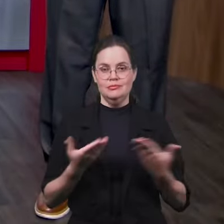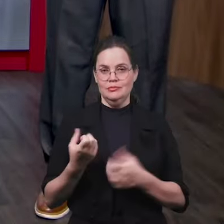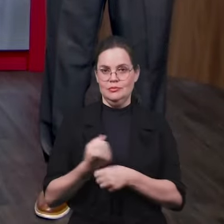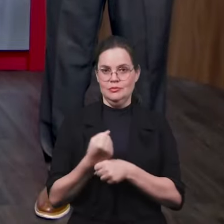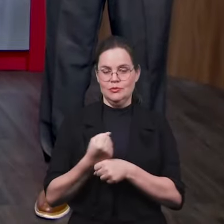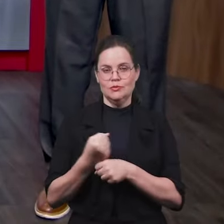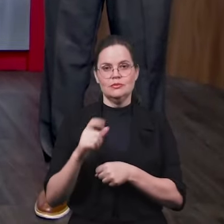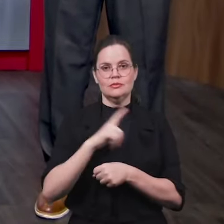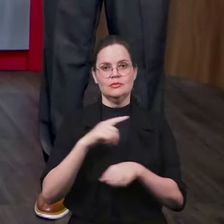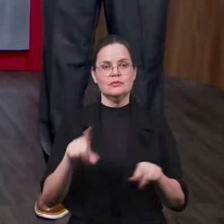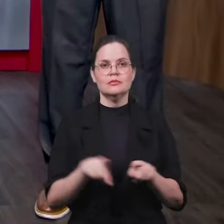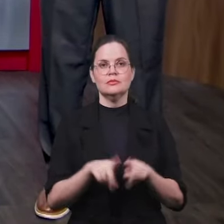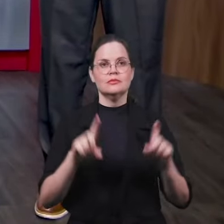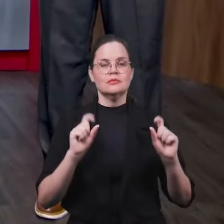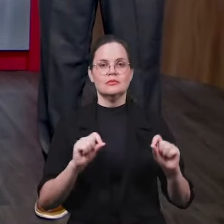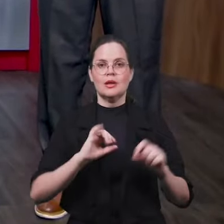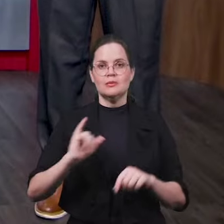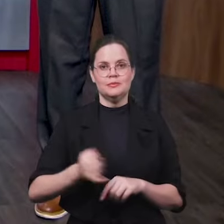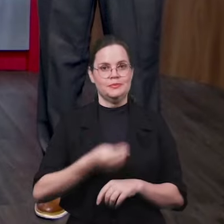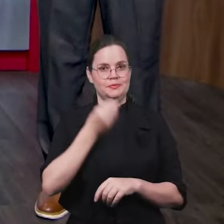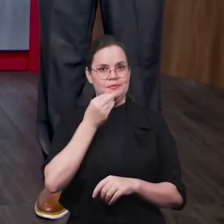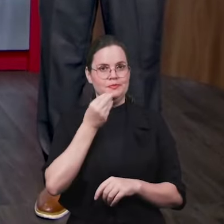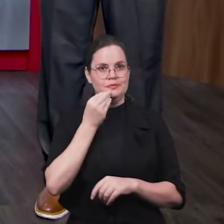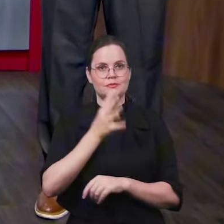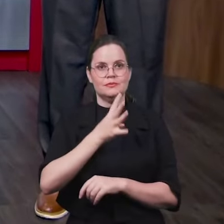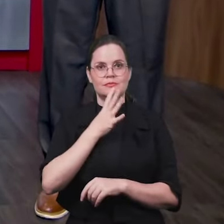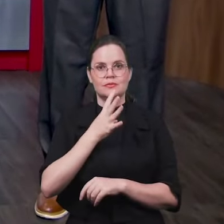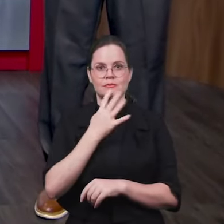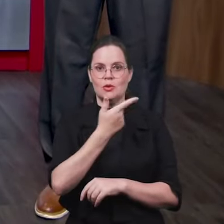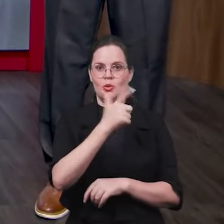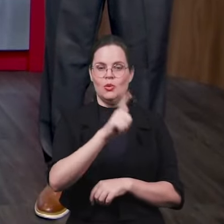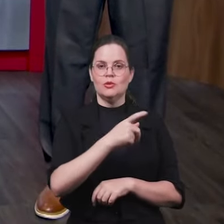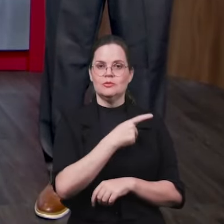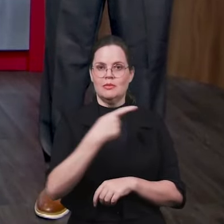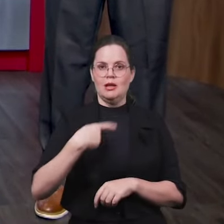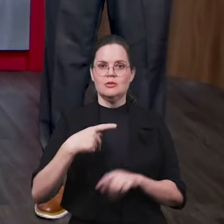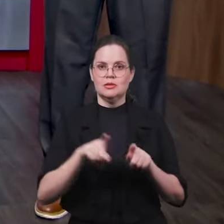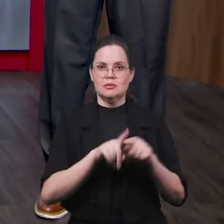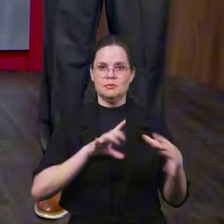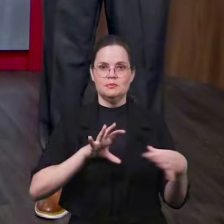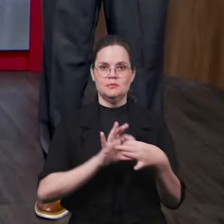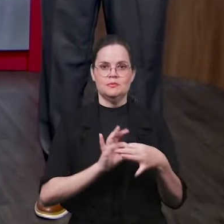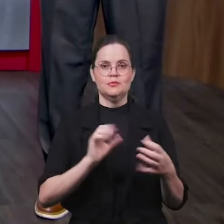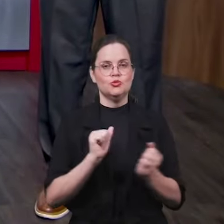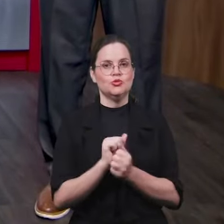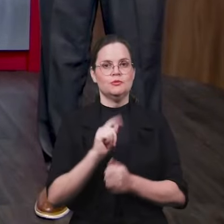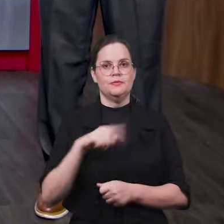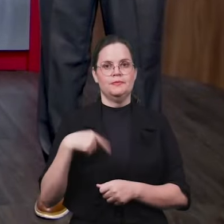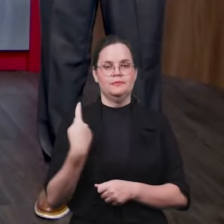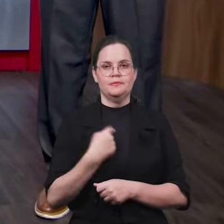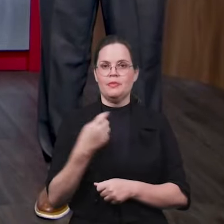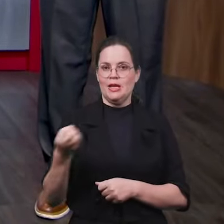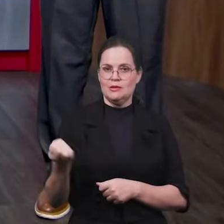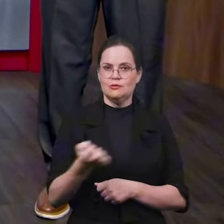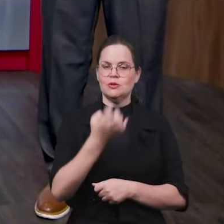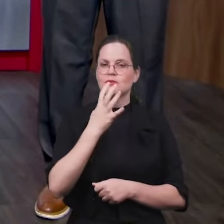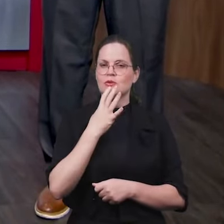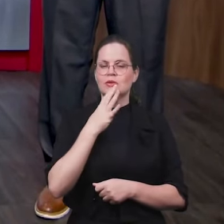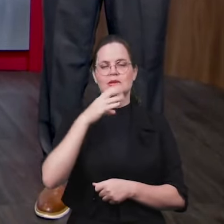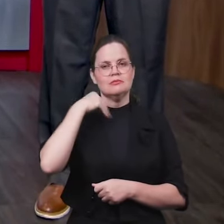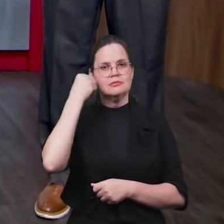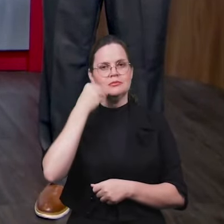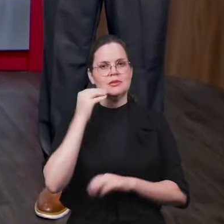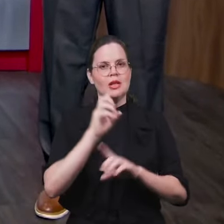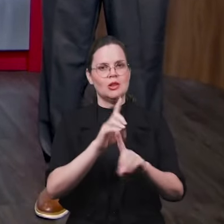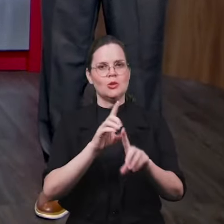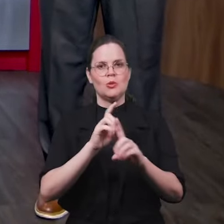nesse ano nós tivemos também a oportunidade de conhecer outros pastores que estão chegando, que